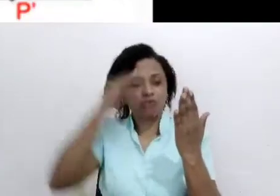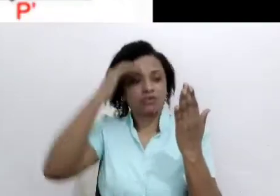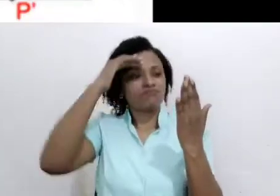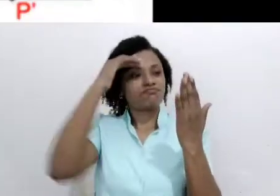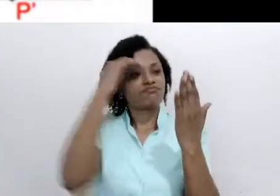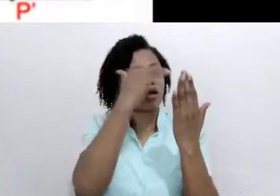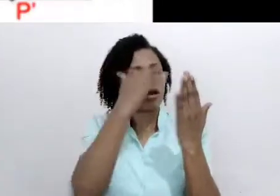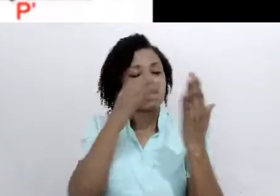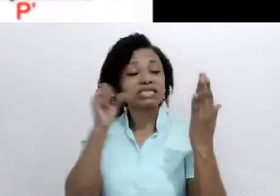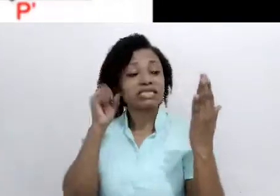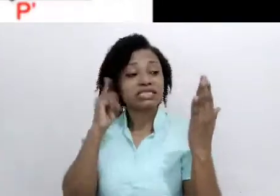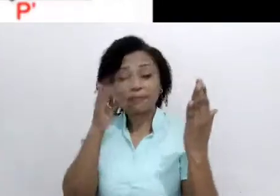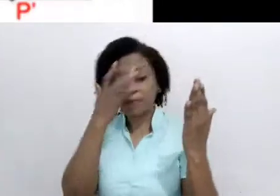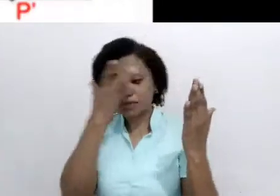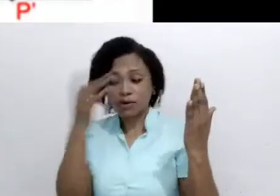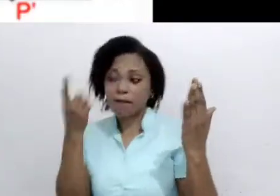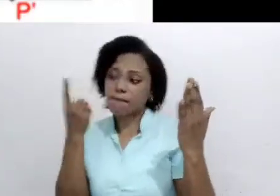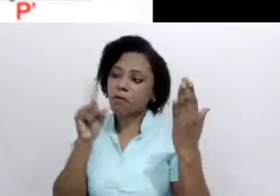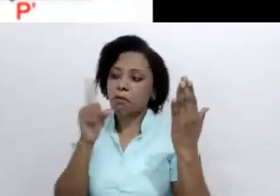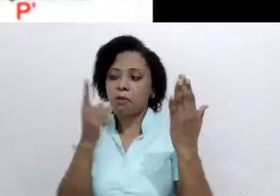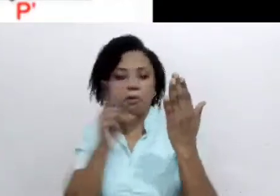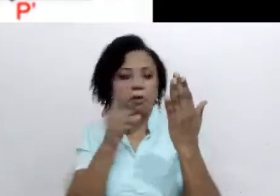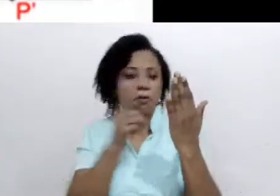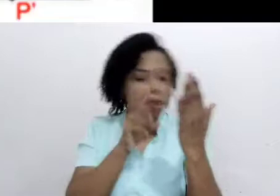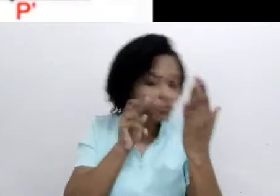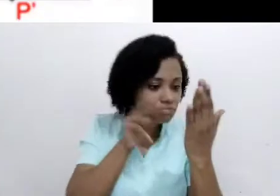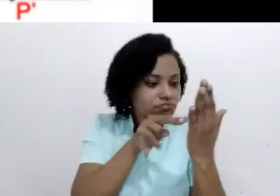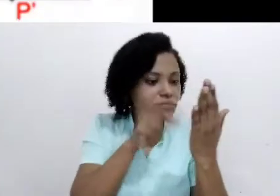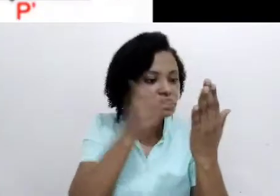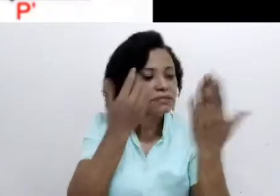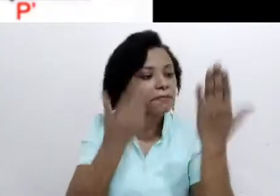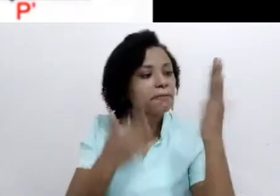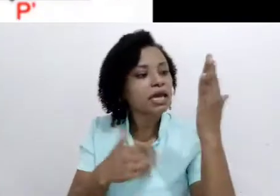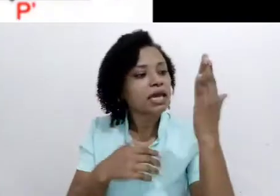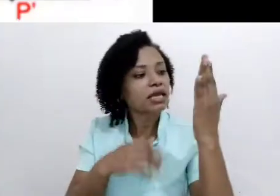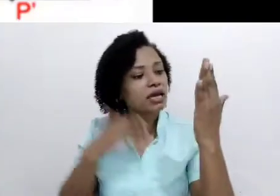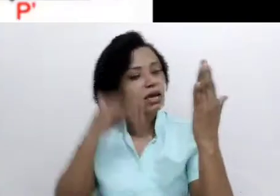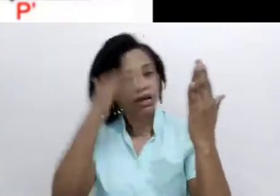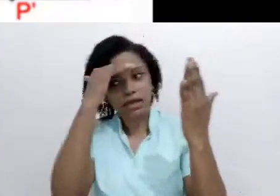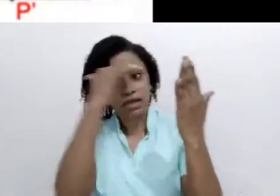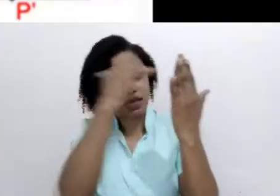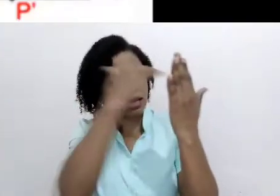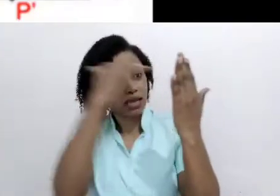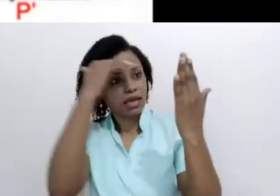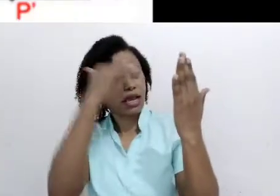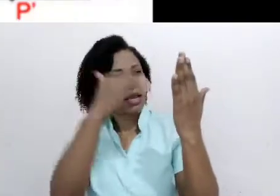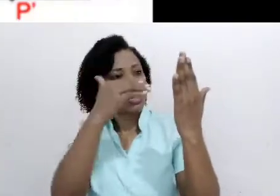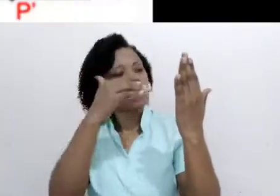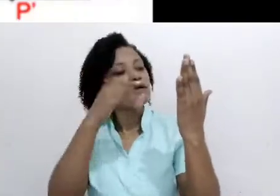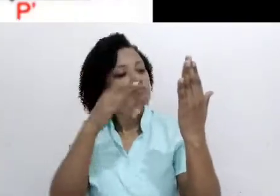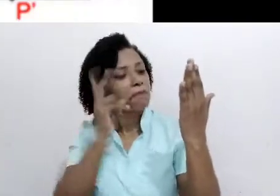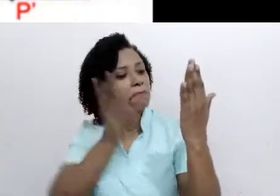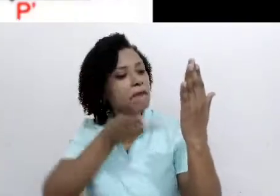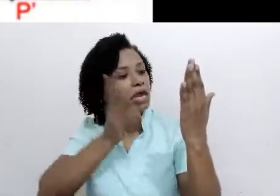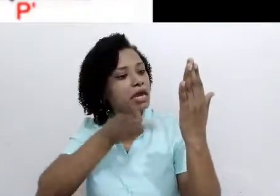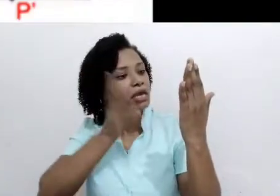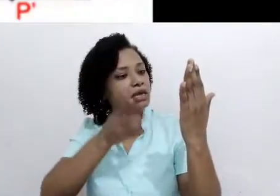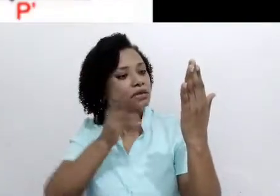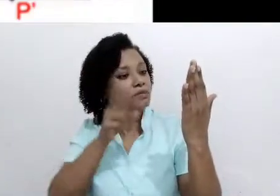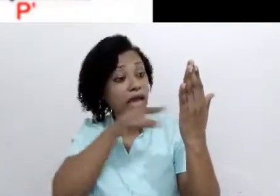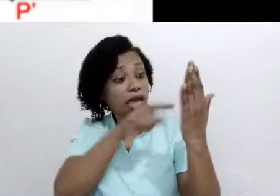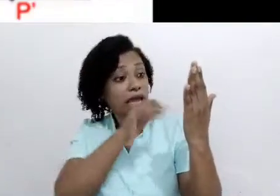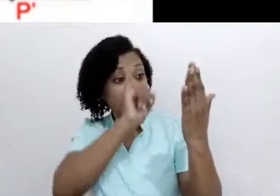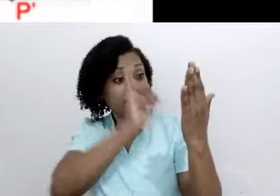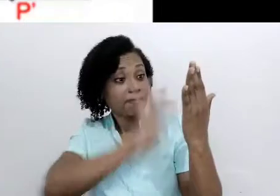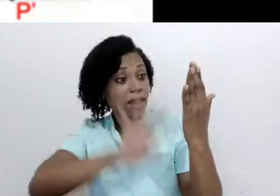altura. É por isso que se a gente se aproximar do espelho e observar, a gente vai estar sempre à mesma altura daquela imagem. Ou